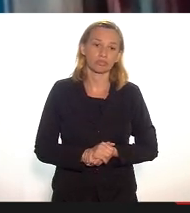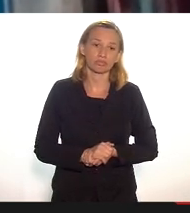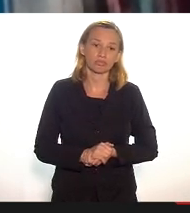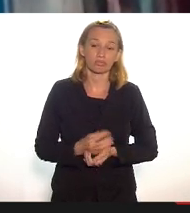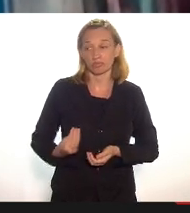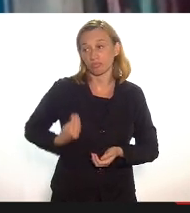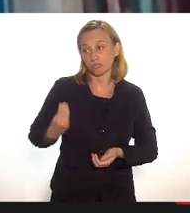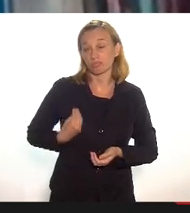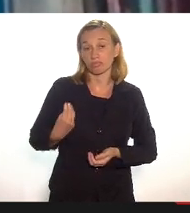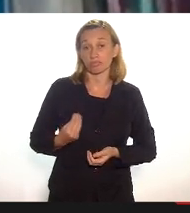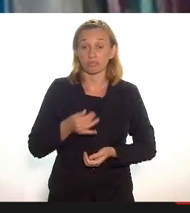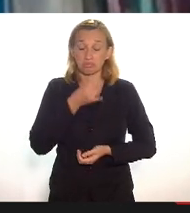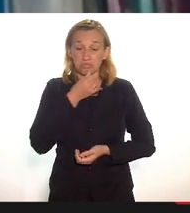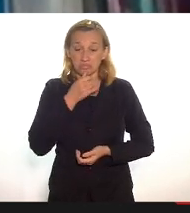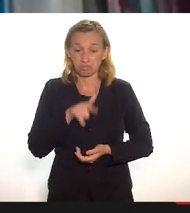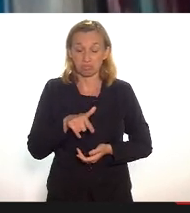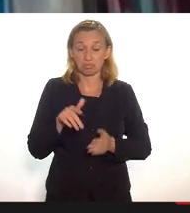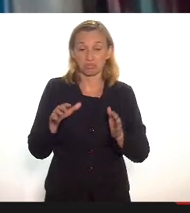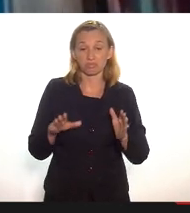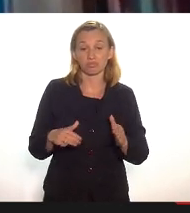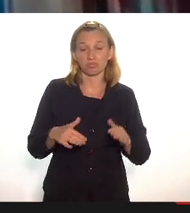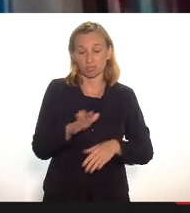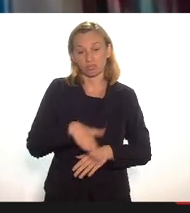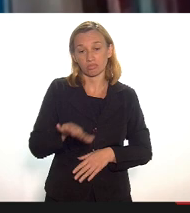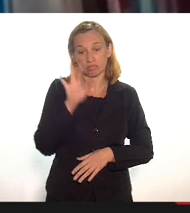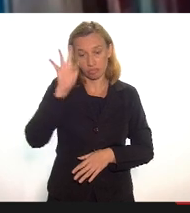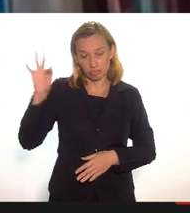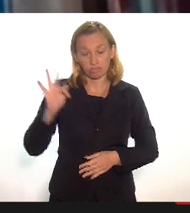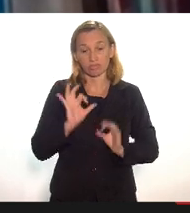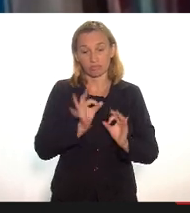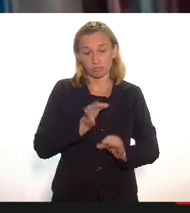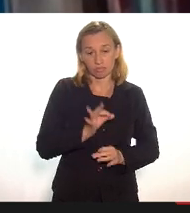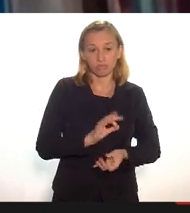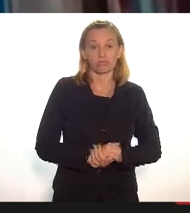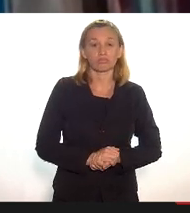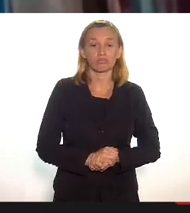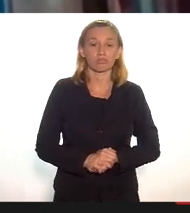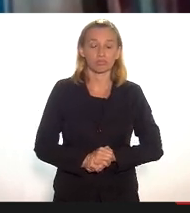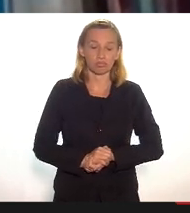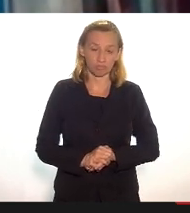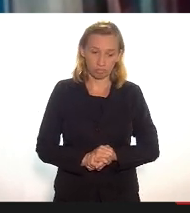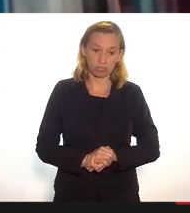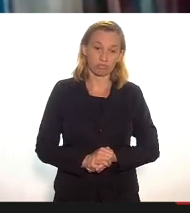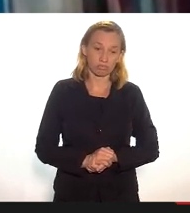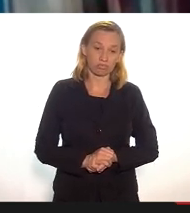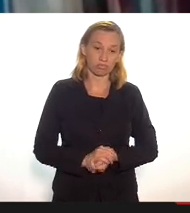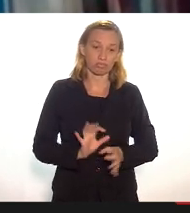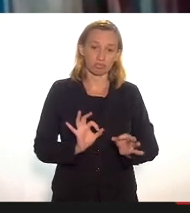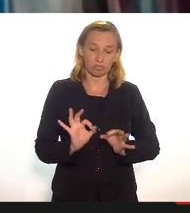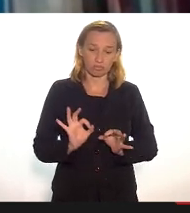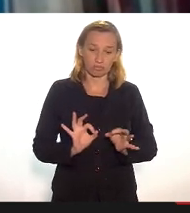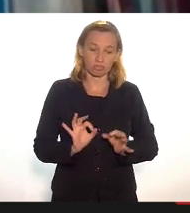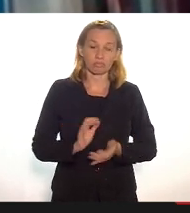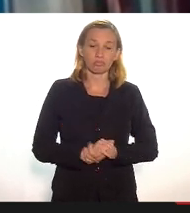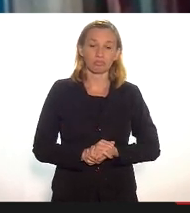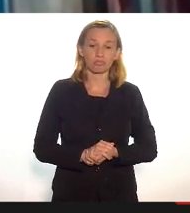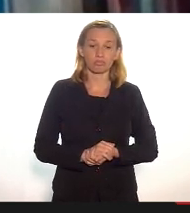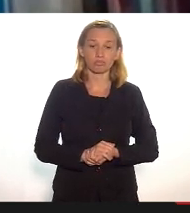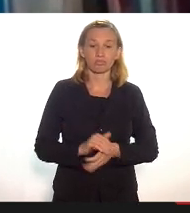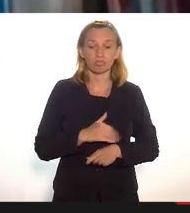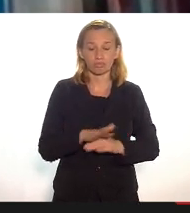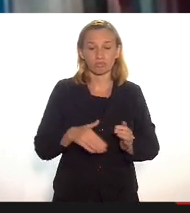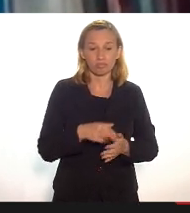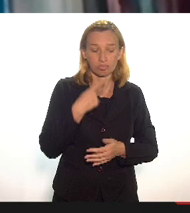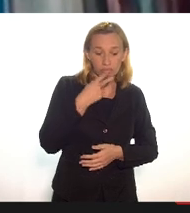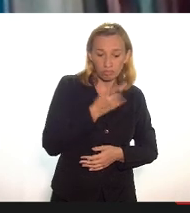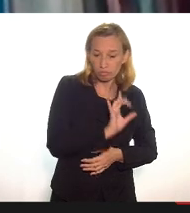vendo nas unidades federais. Então, nós estamos perfeitamente alinhados com todas essas falas que